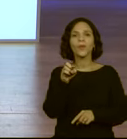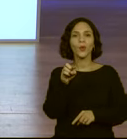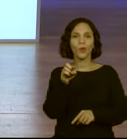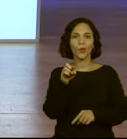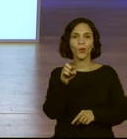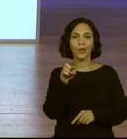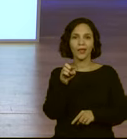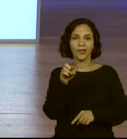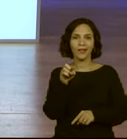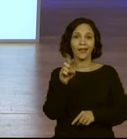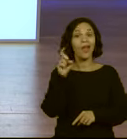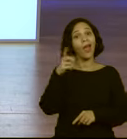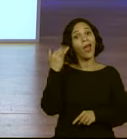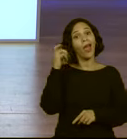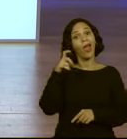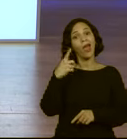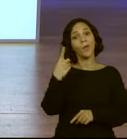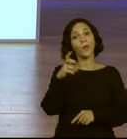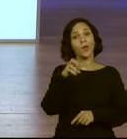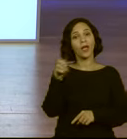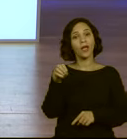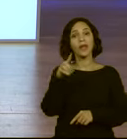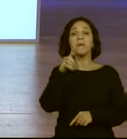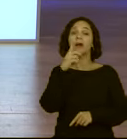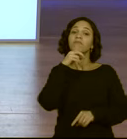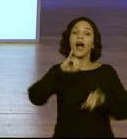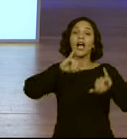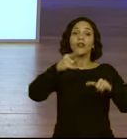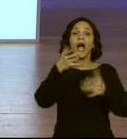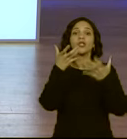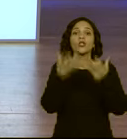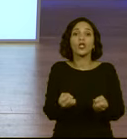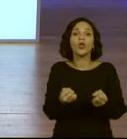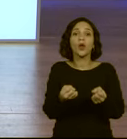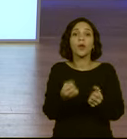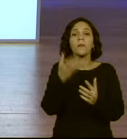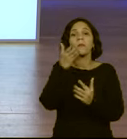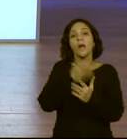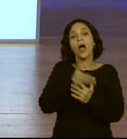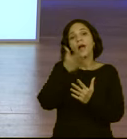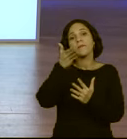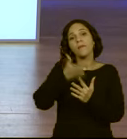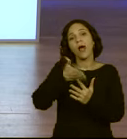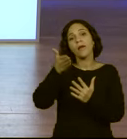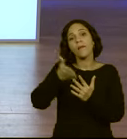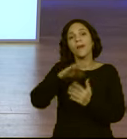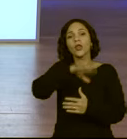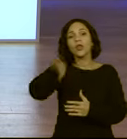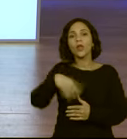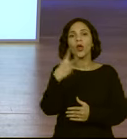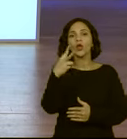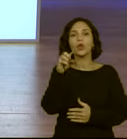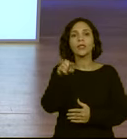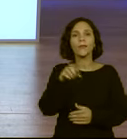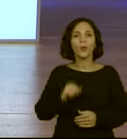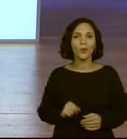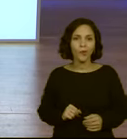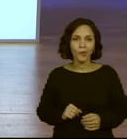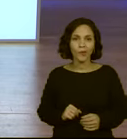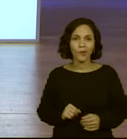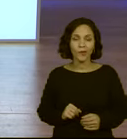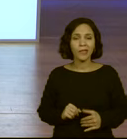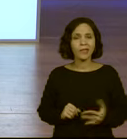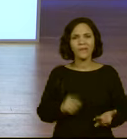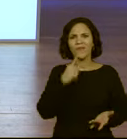2000 por um produto que gostaria 1500 tá tipo agora é exatamente o que que são